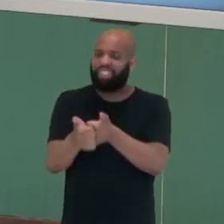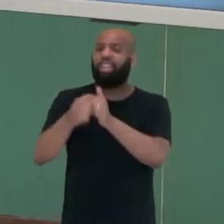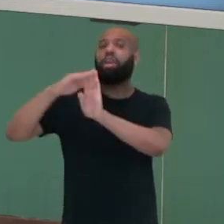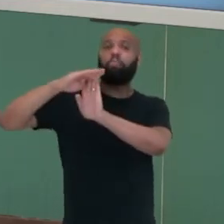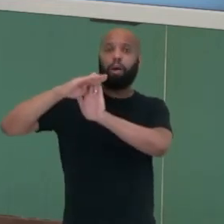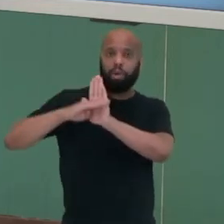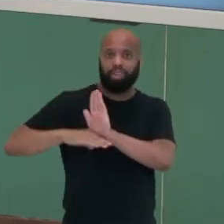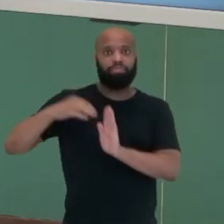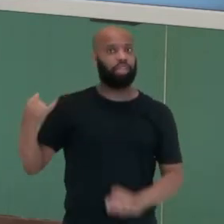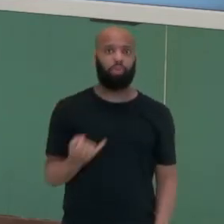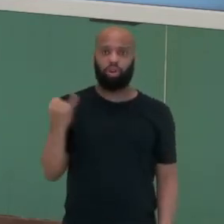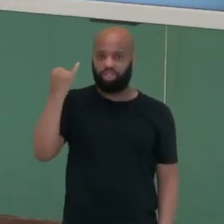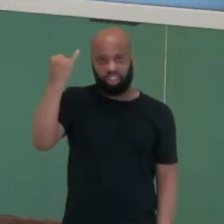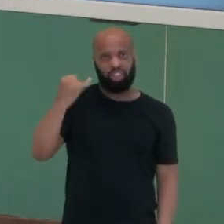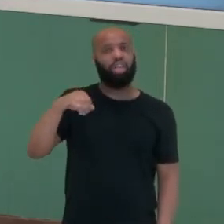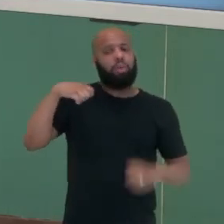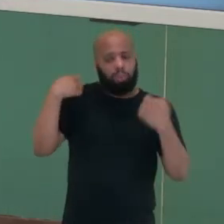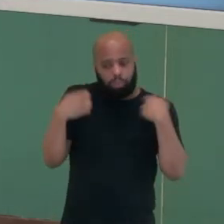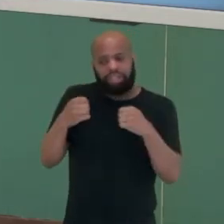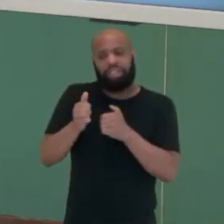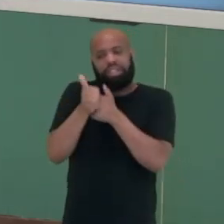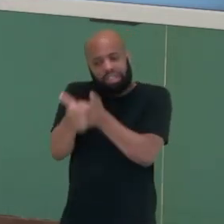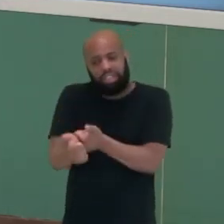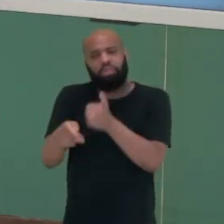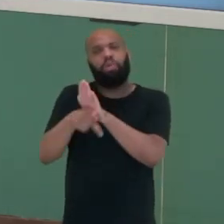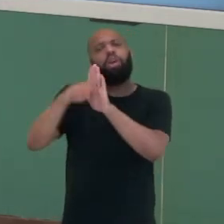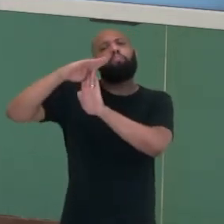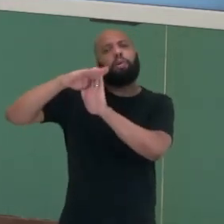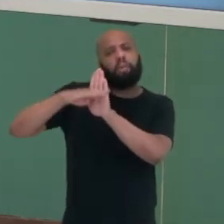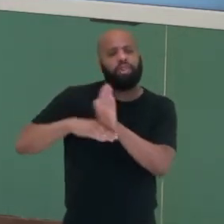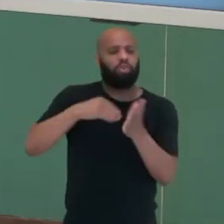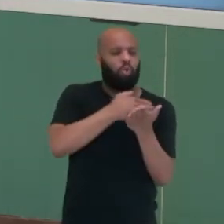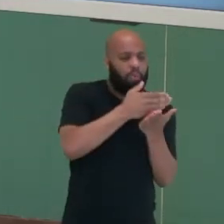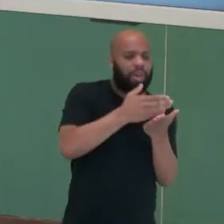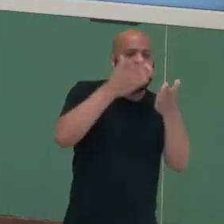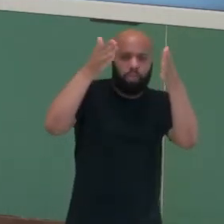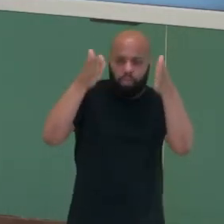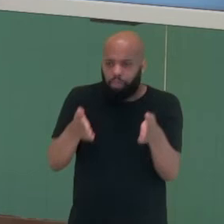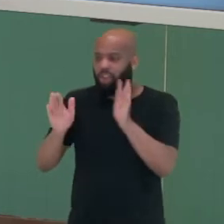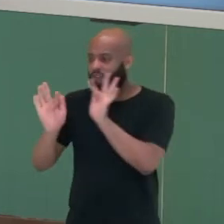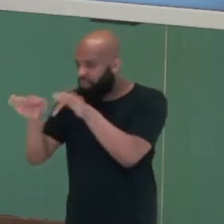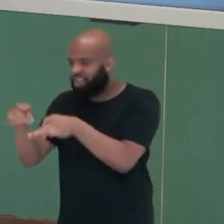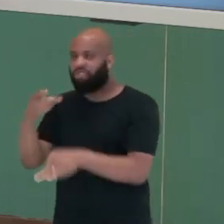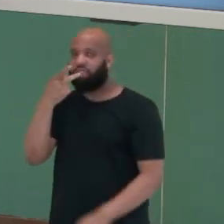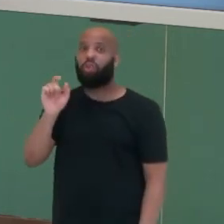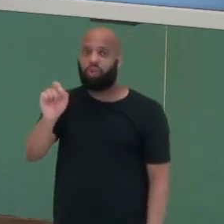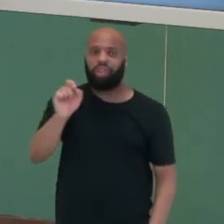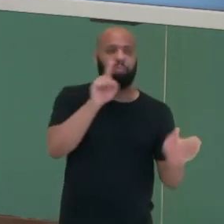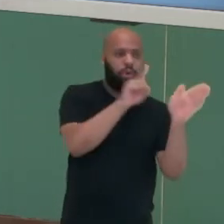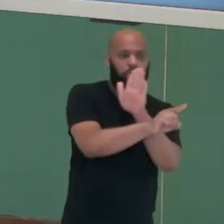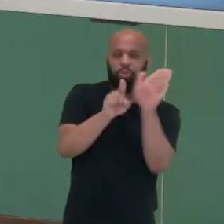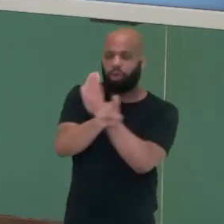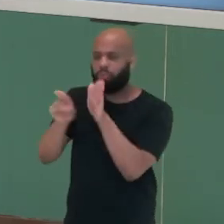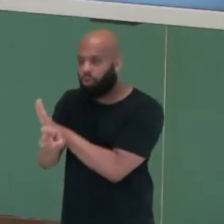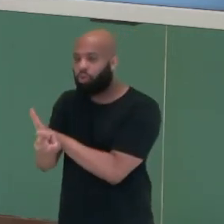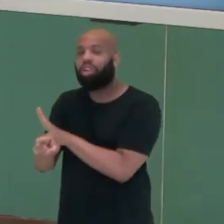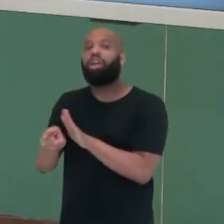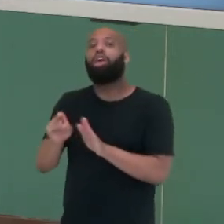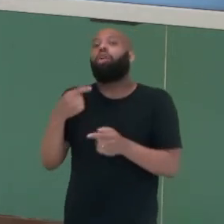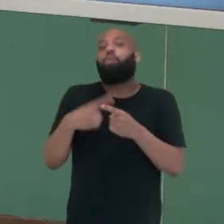roteiro. Precisa. Início, meio e fim, eu vou falar sobre isso, eu vou para tal ponto. Então faz parte